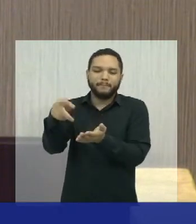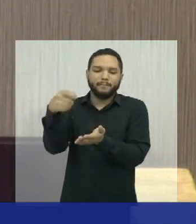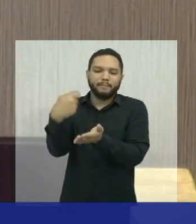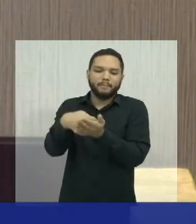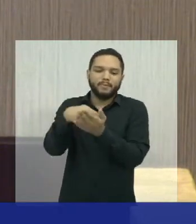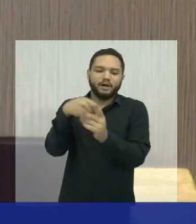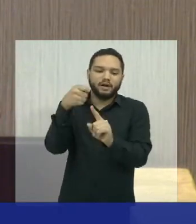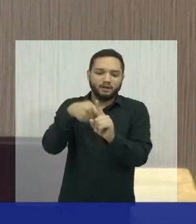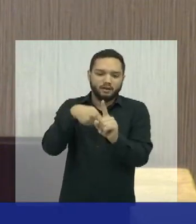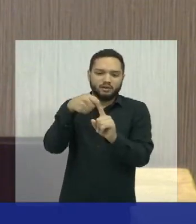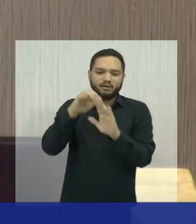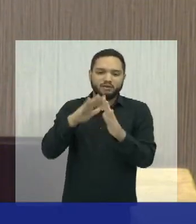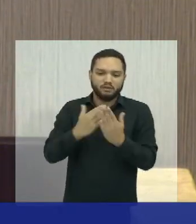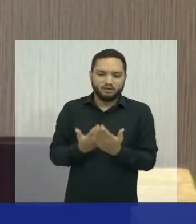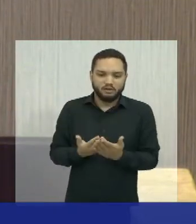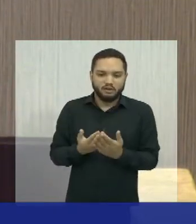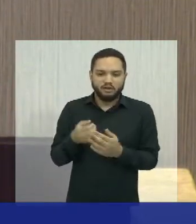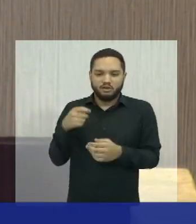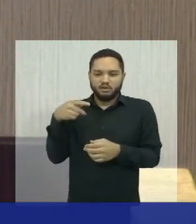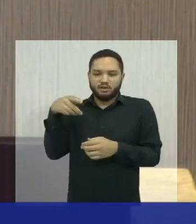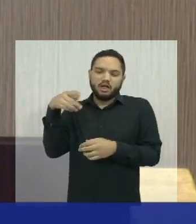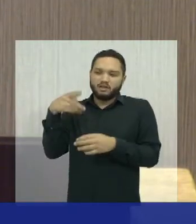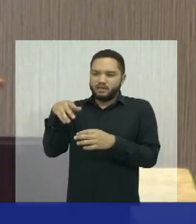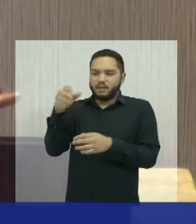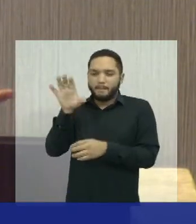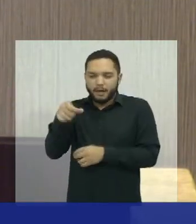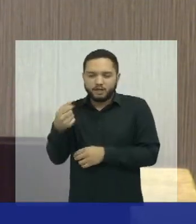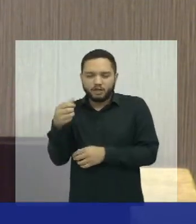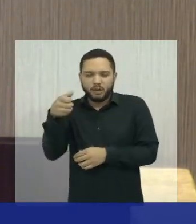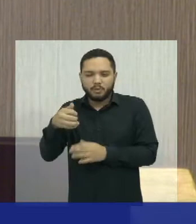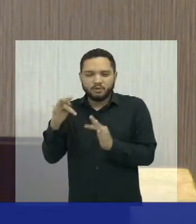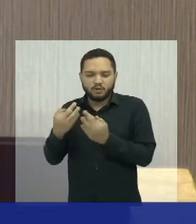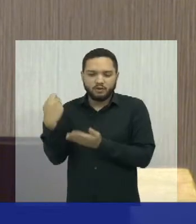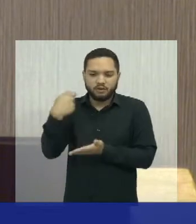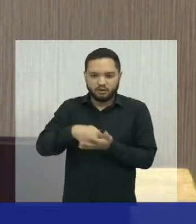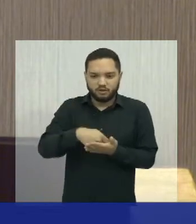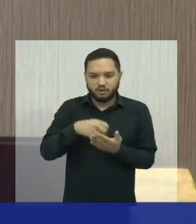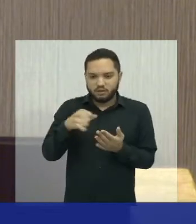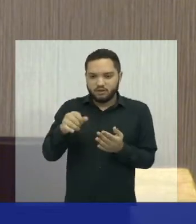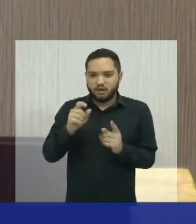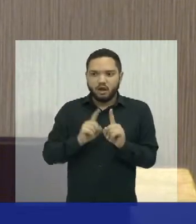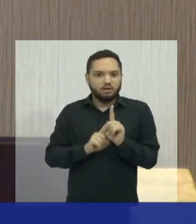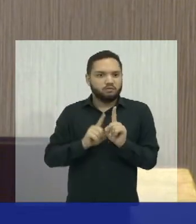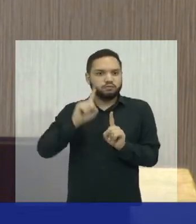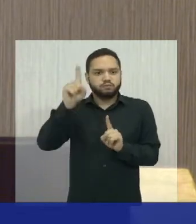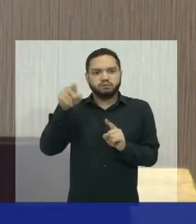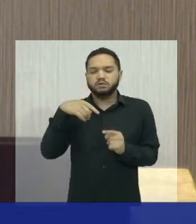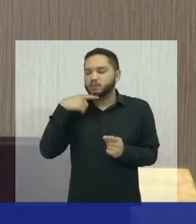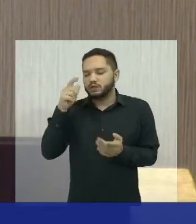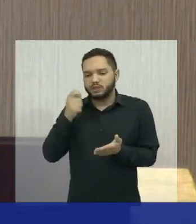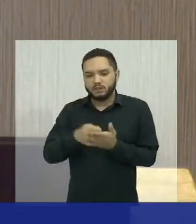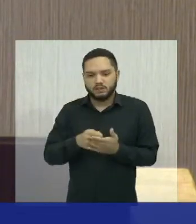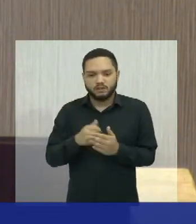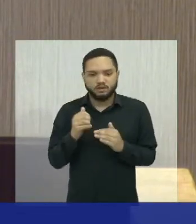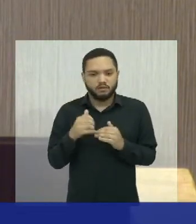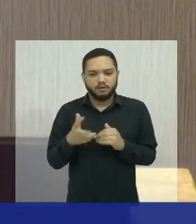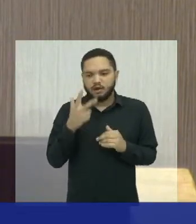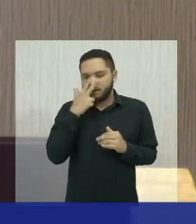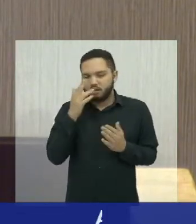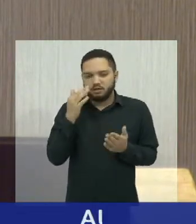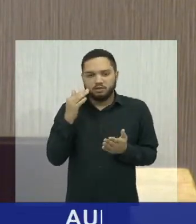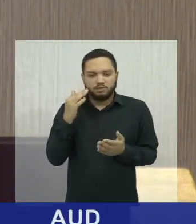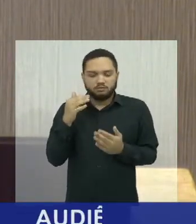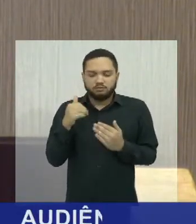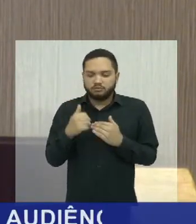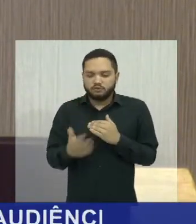que paga a escola com Bolsa Família? Quanto é que eu vou poder cobrar? Se eu botar muito, ele não vai estudar. Esses meninos vão ficar fora da escola.